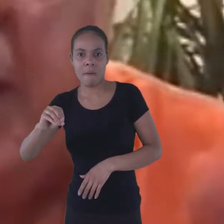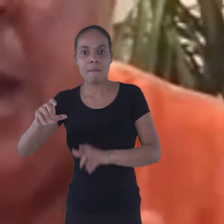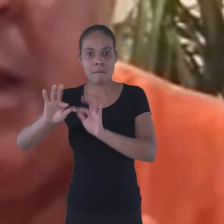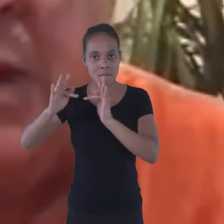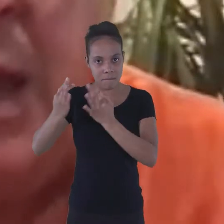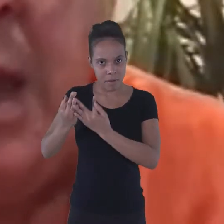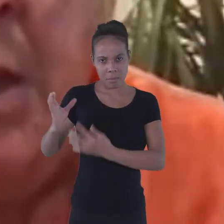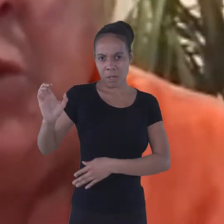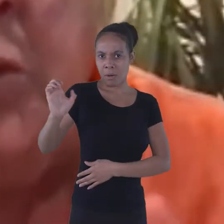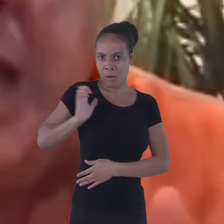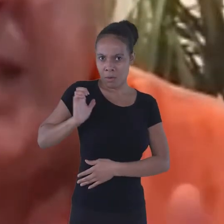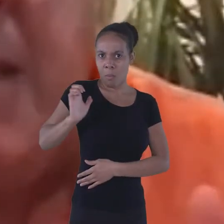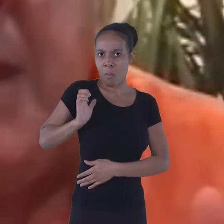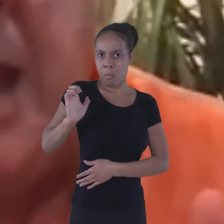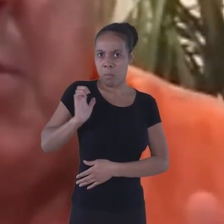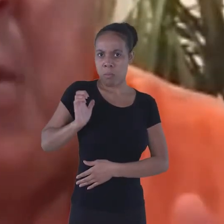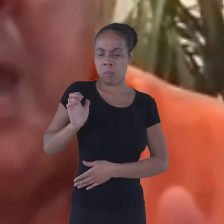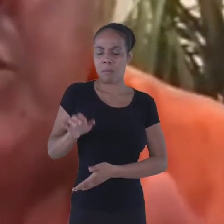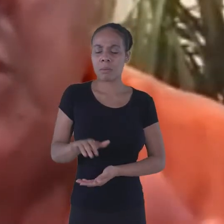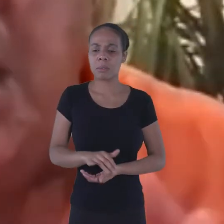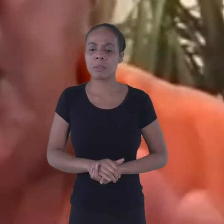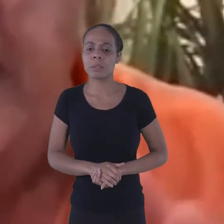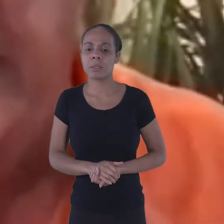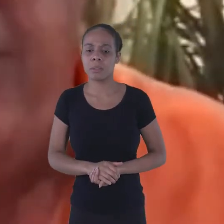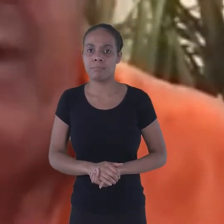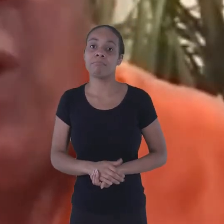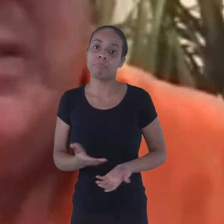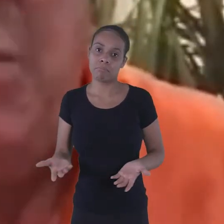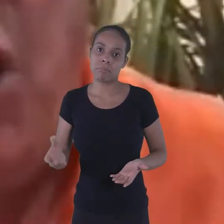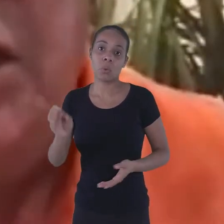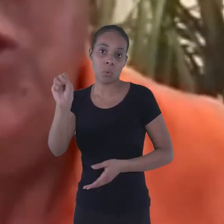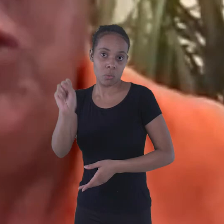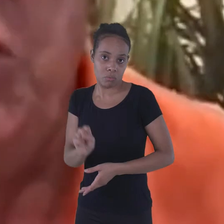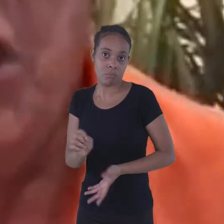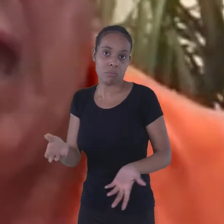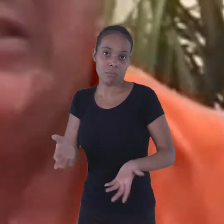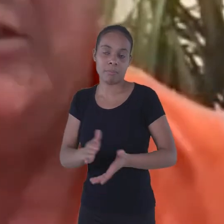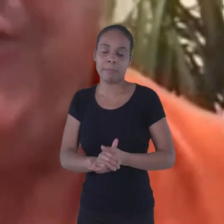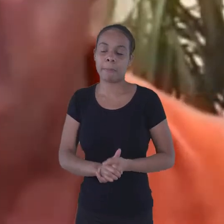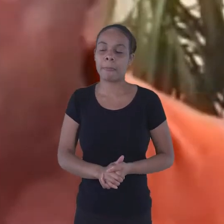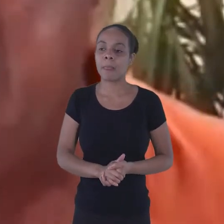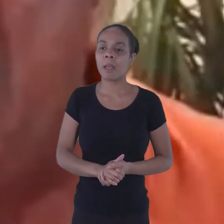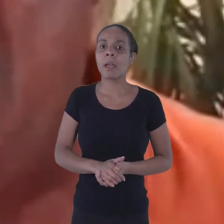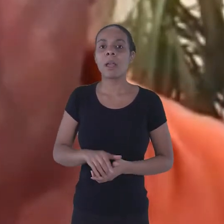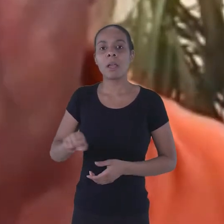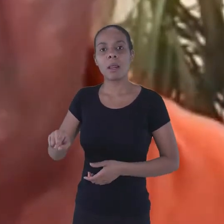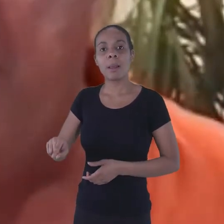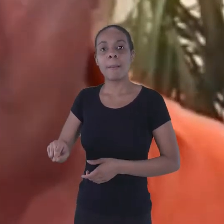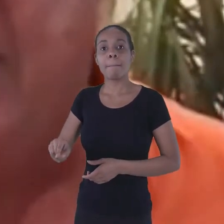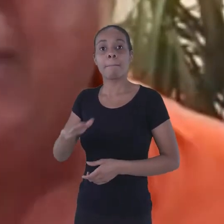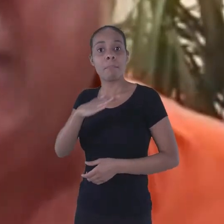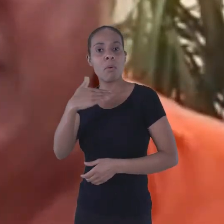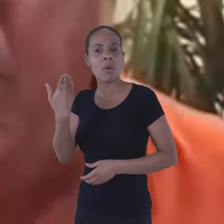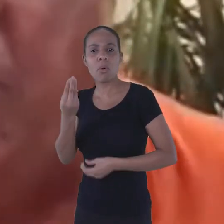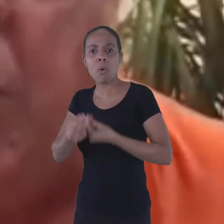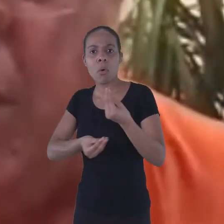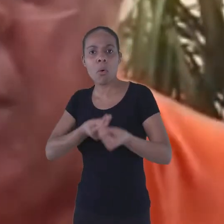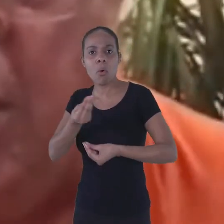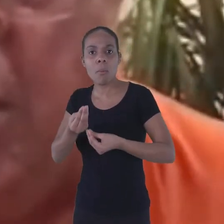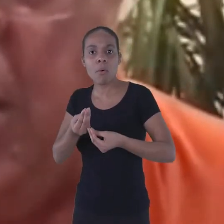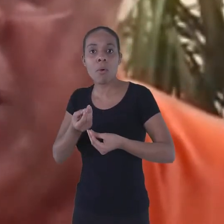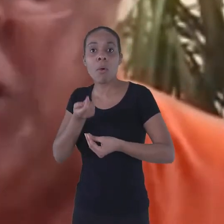classe, no Paraná, né? Momento, ele estava quase morrendo asfixiado pela